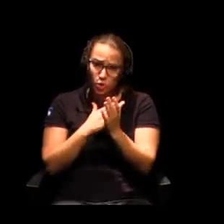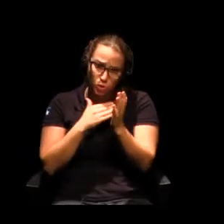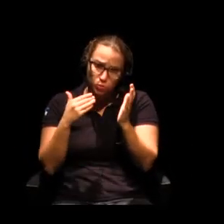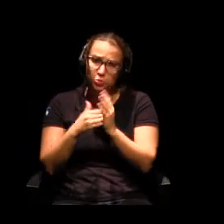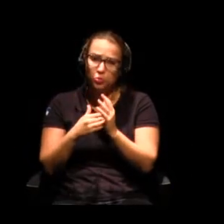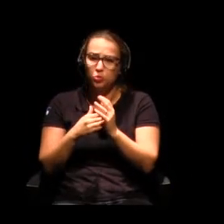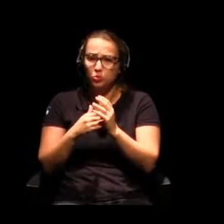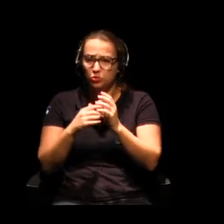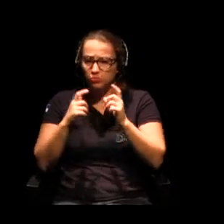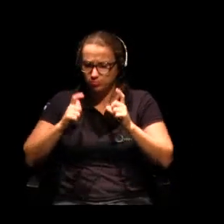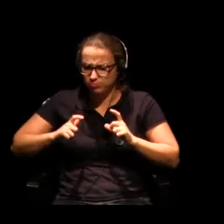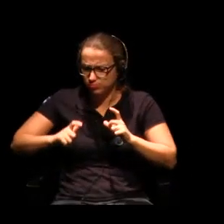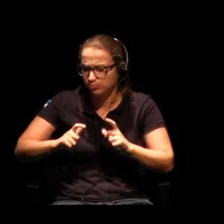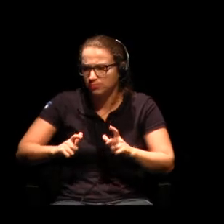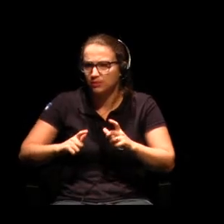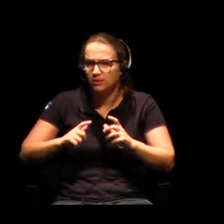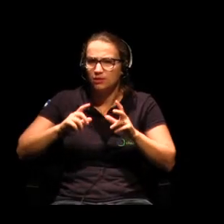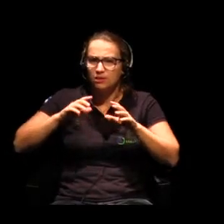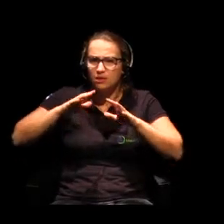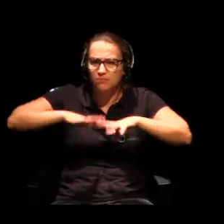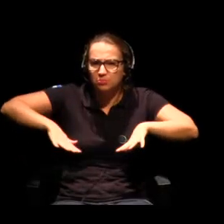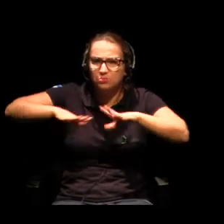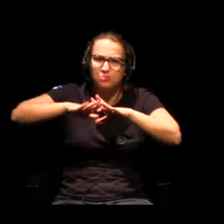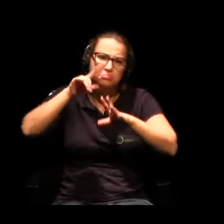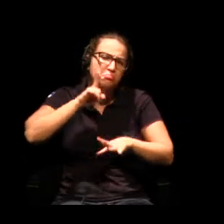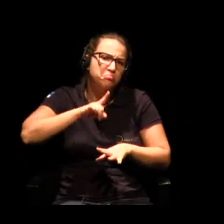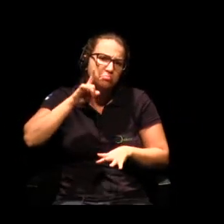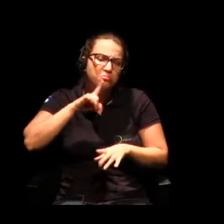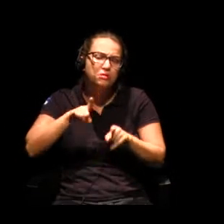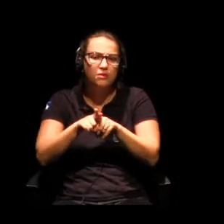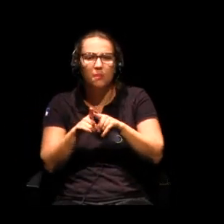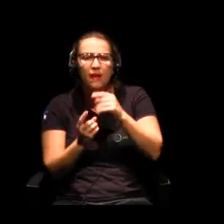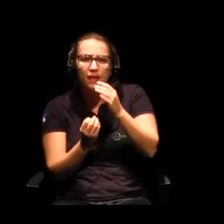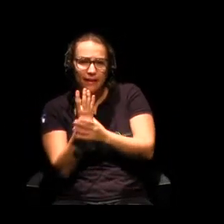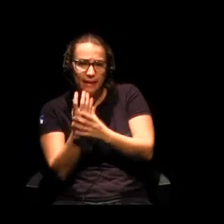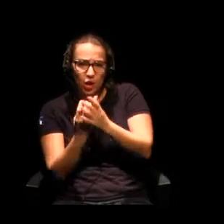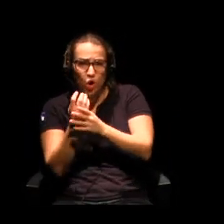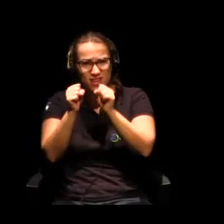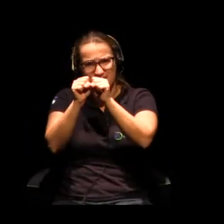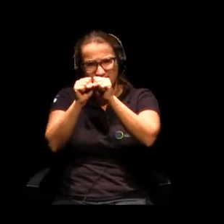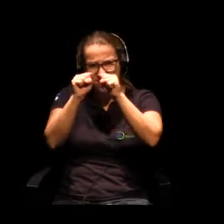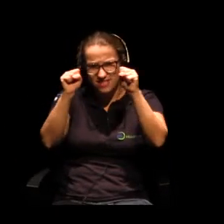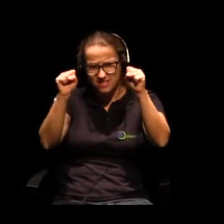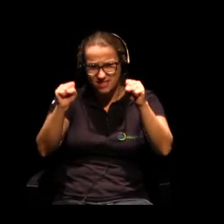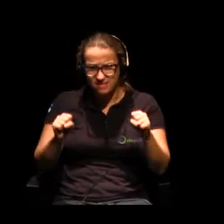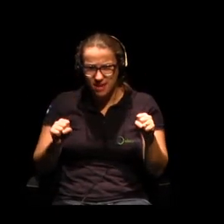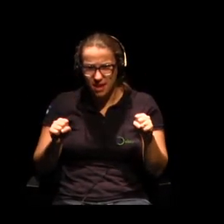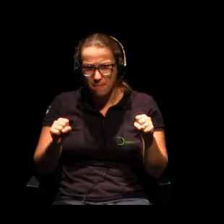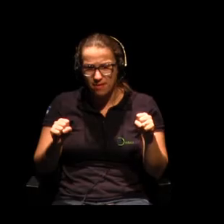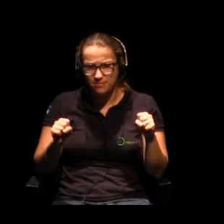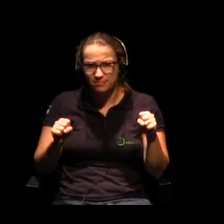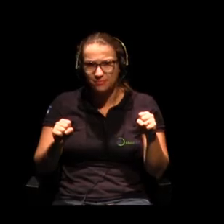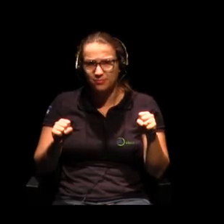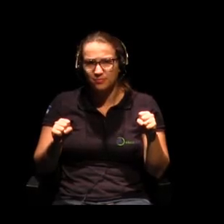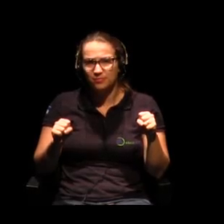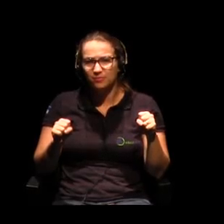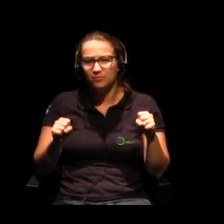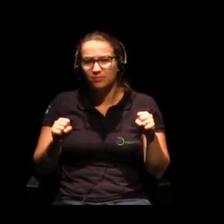criou todos essas instalações cívicas por todos os Estados Unidos, e também criou, através desse